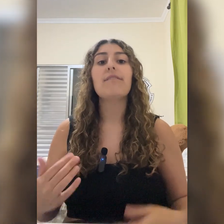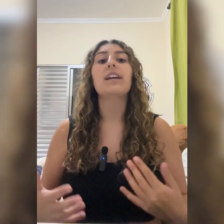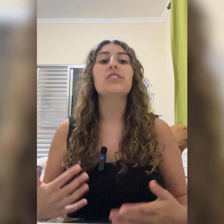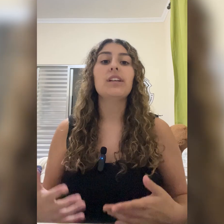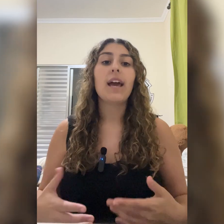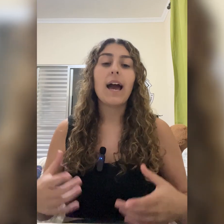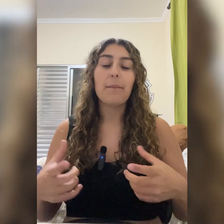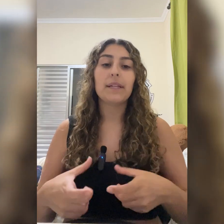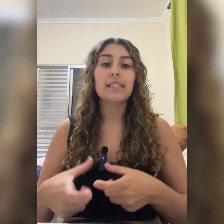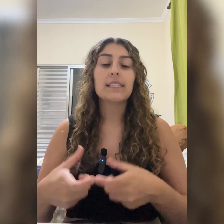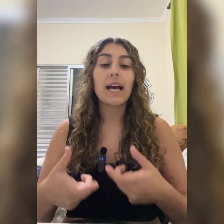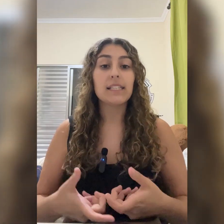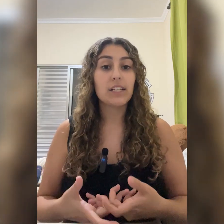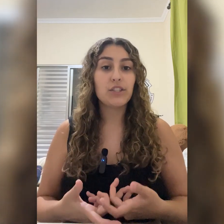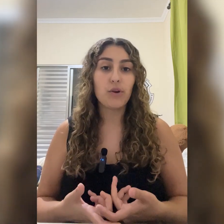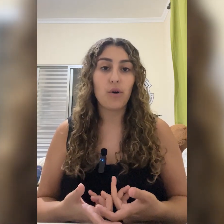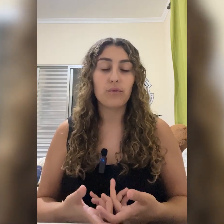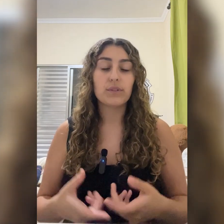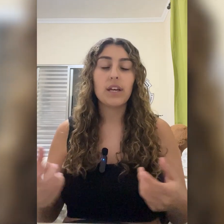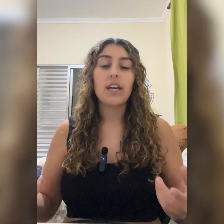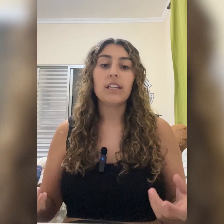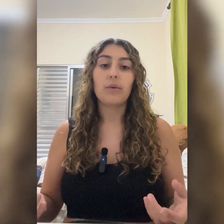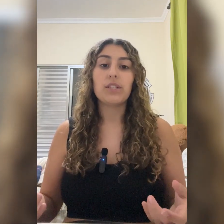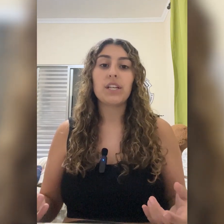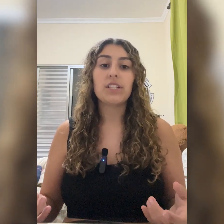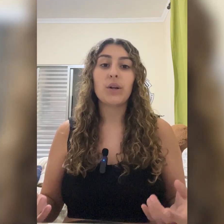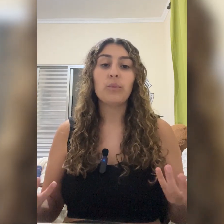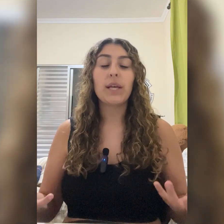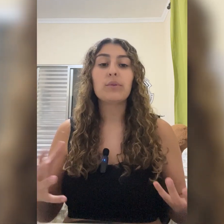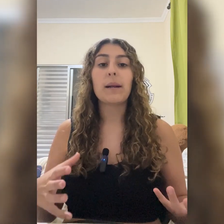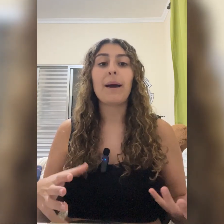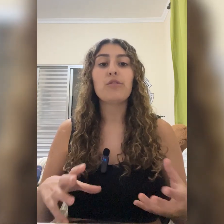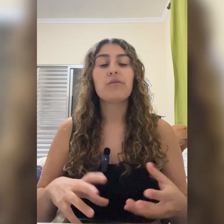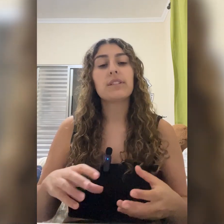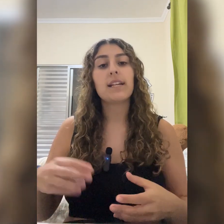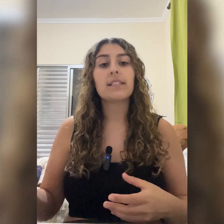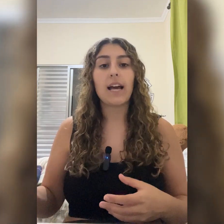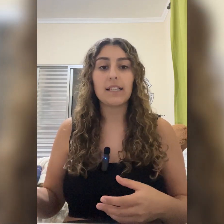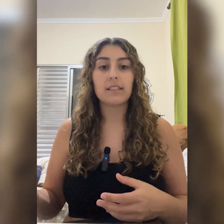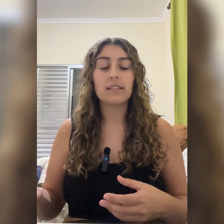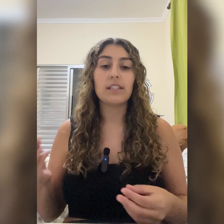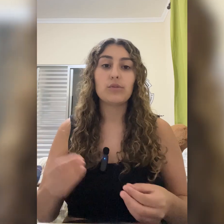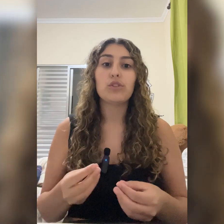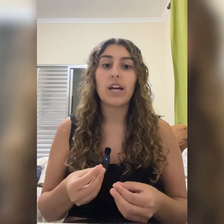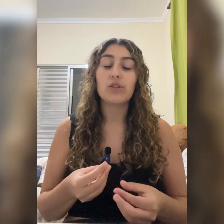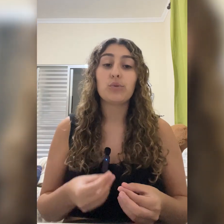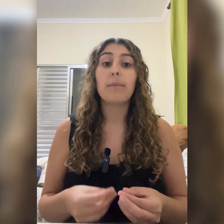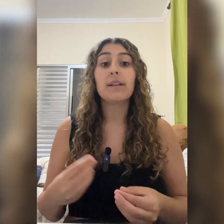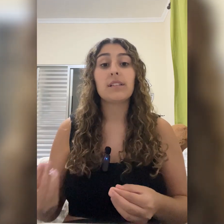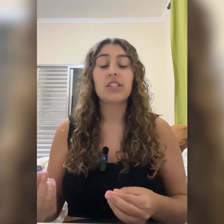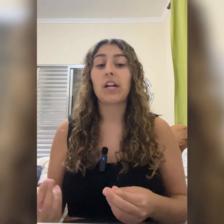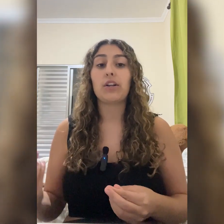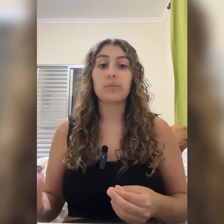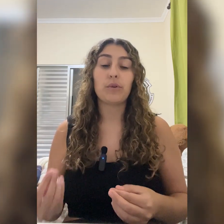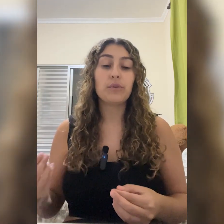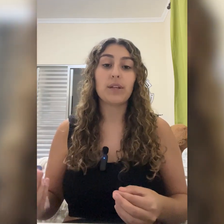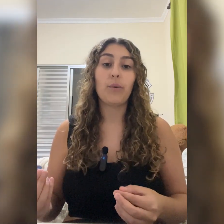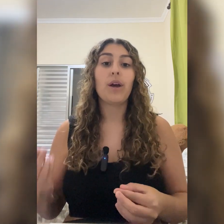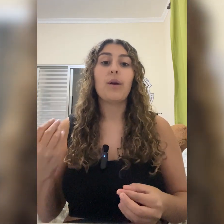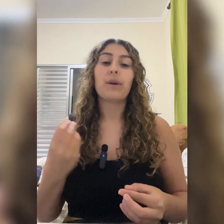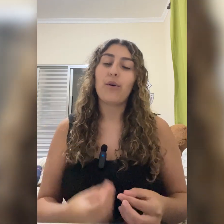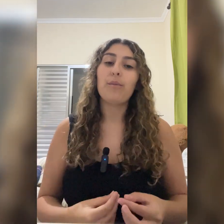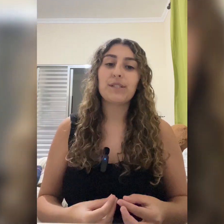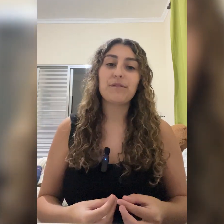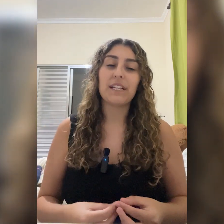ela revende apenas as cascas de ovos. Então a gente não tem o trabalho de fazer as cascas, isso já ajuda bastante na nossa